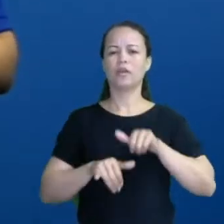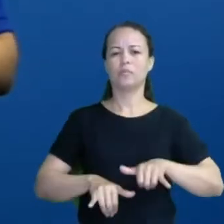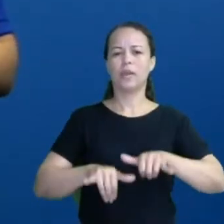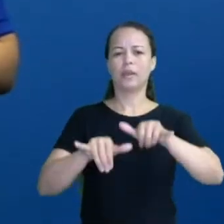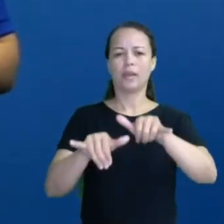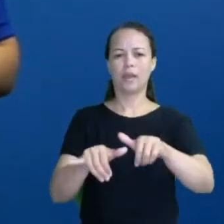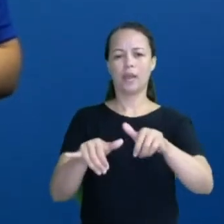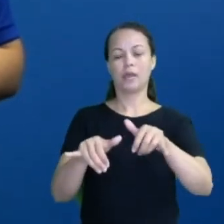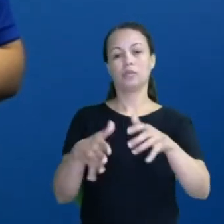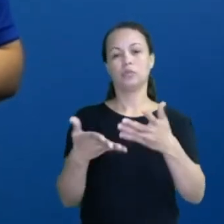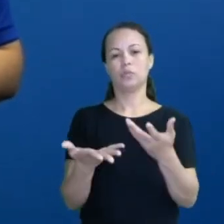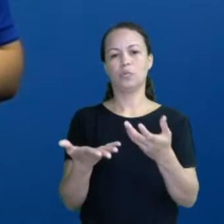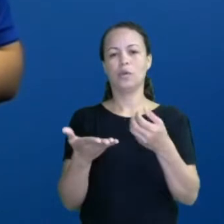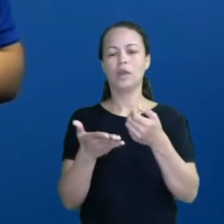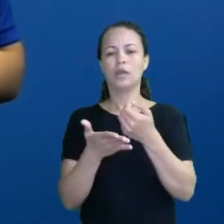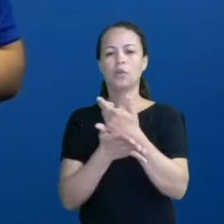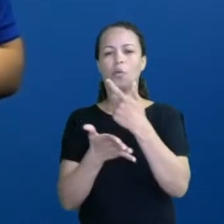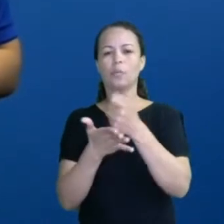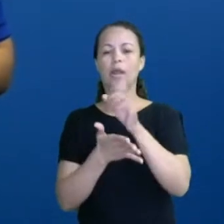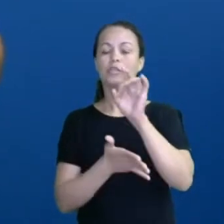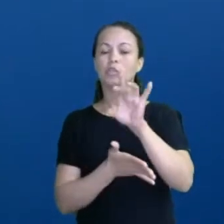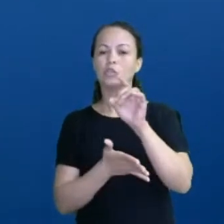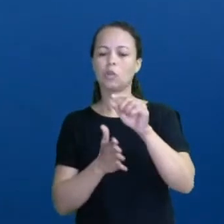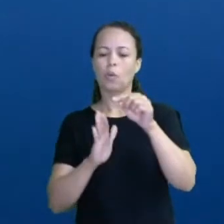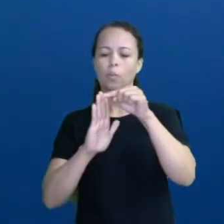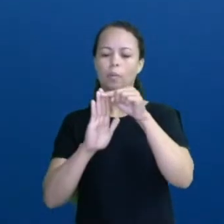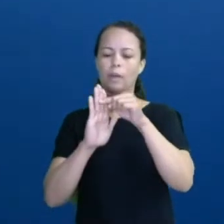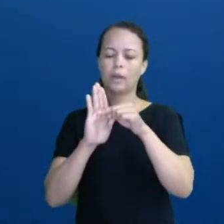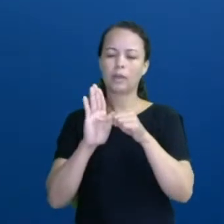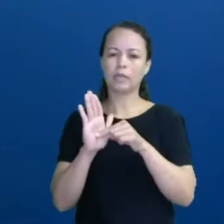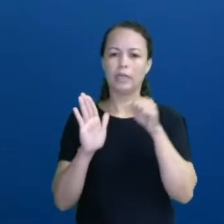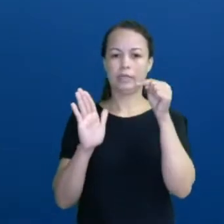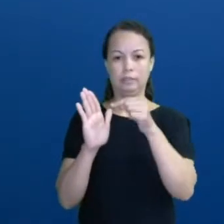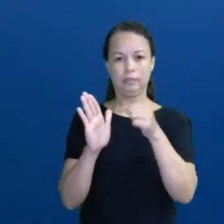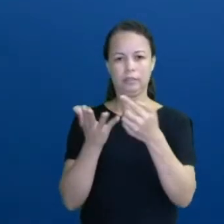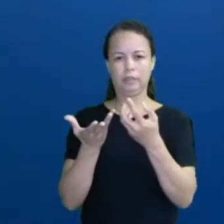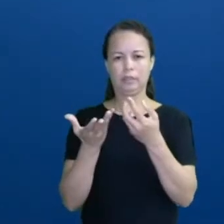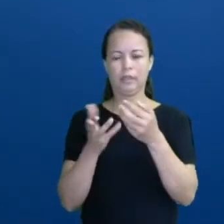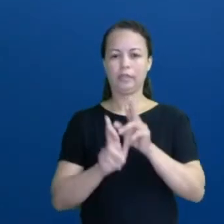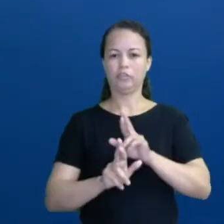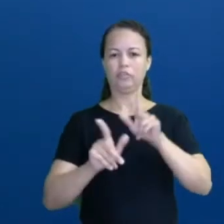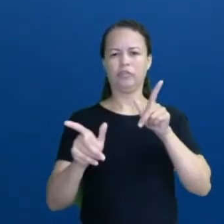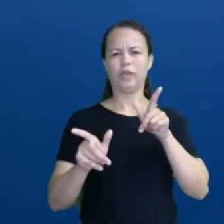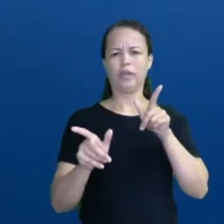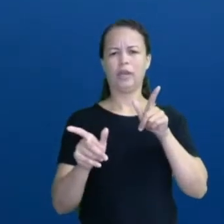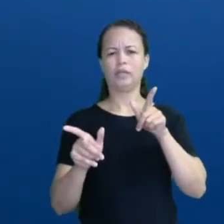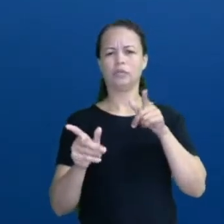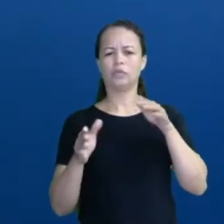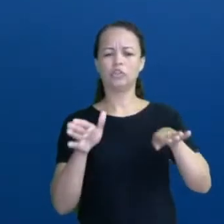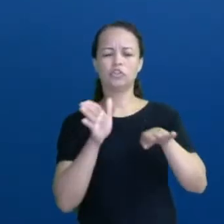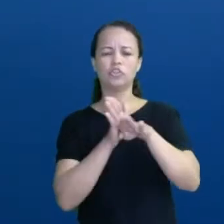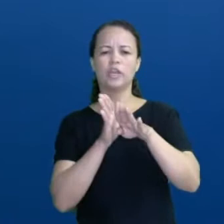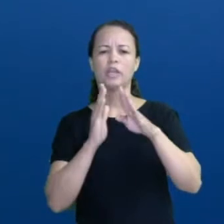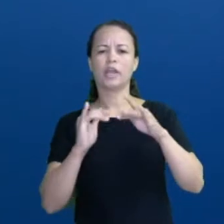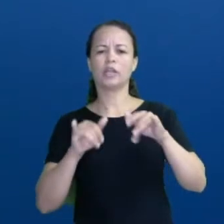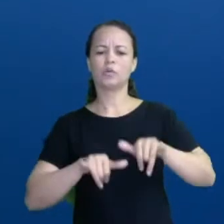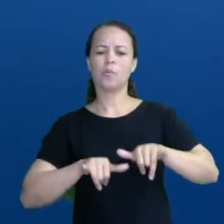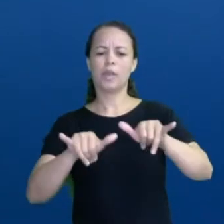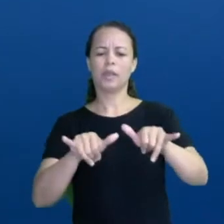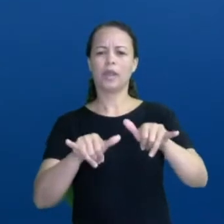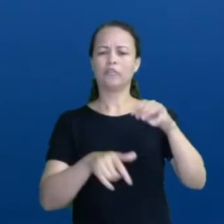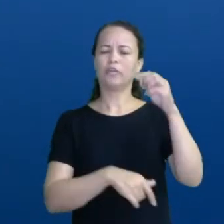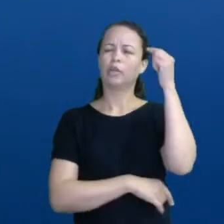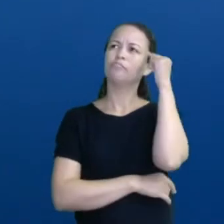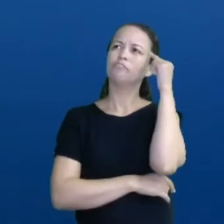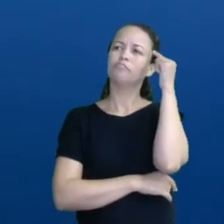o que está ali, a gente gasta menos dinheiro. É diferente de quando a gente chega lá no mercado e fica pensando o que tem que comprar